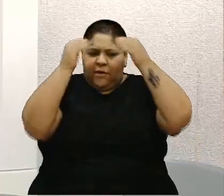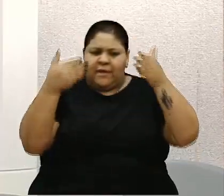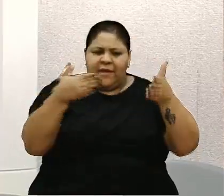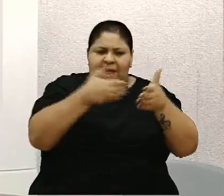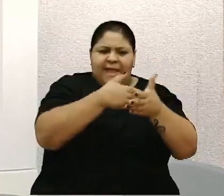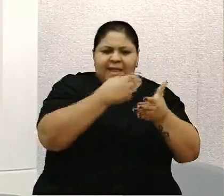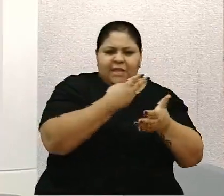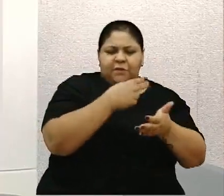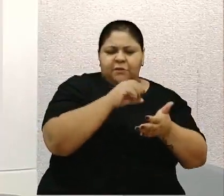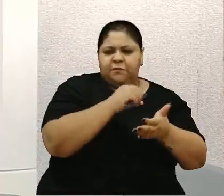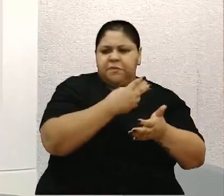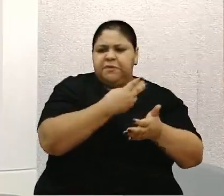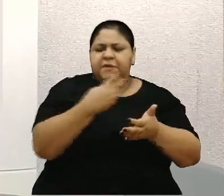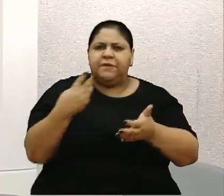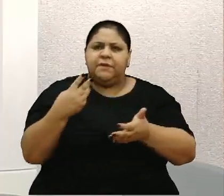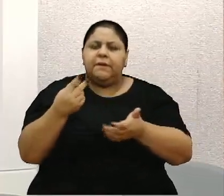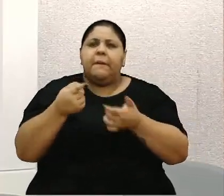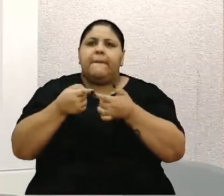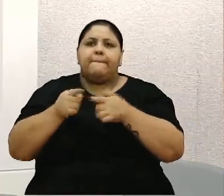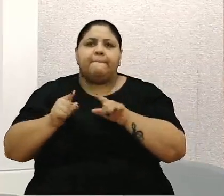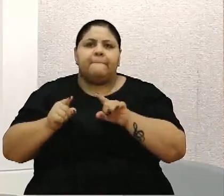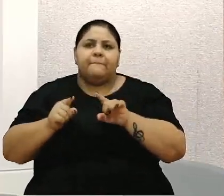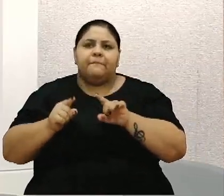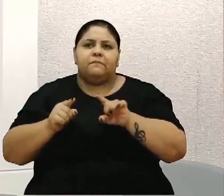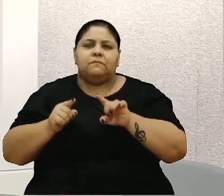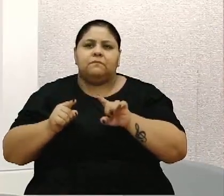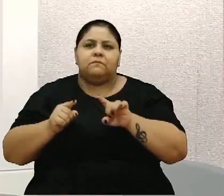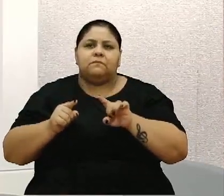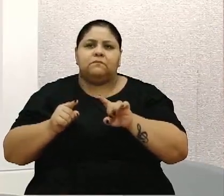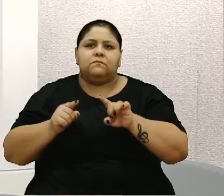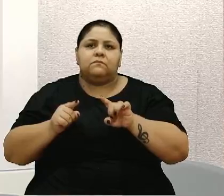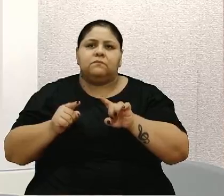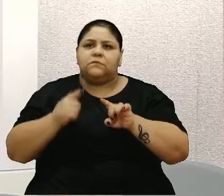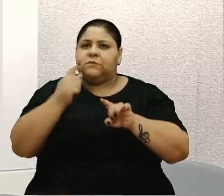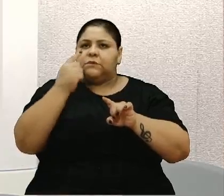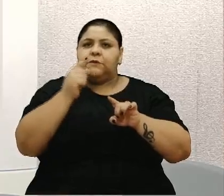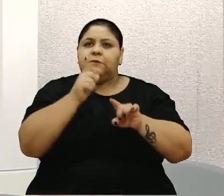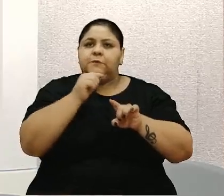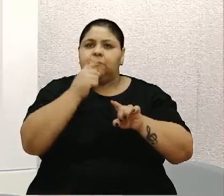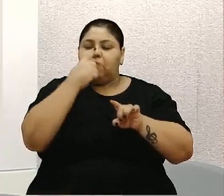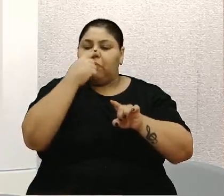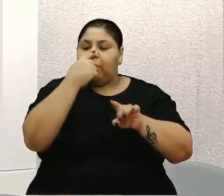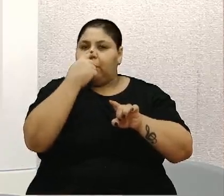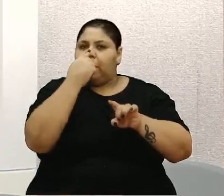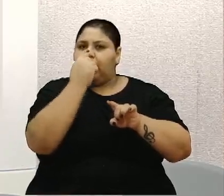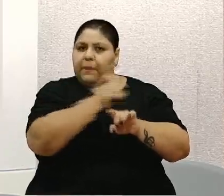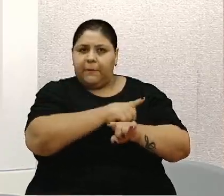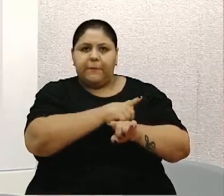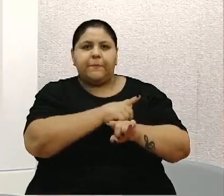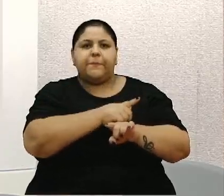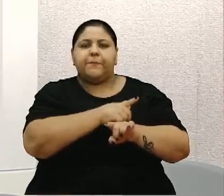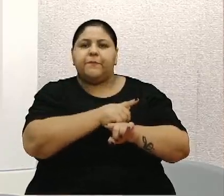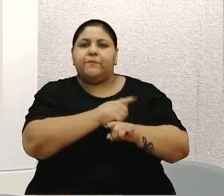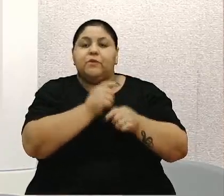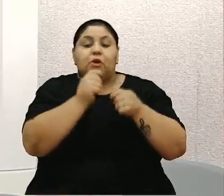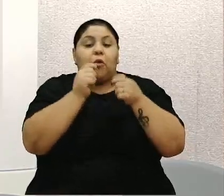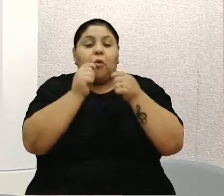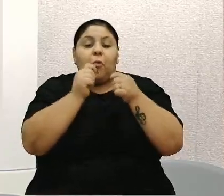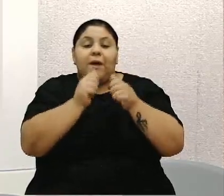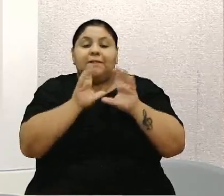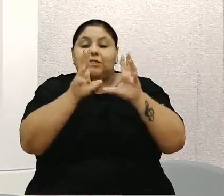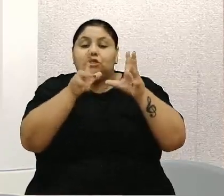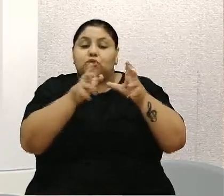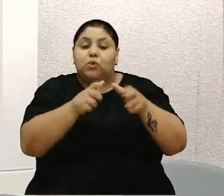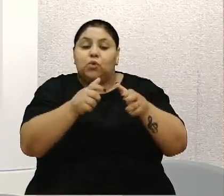2033. Mas o esgoto de Caxias está indo praticamente todo para os